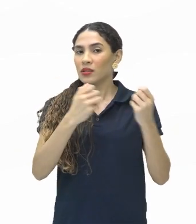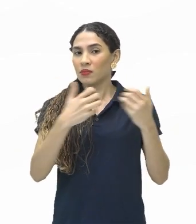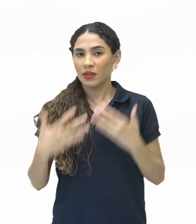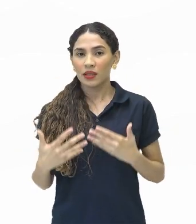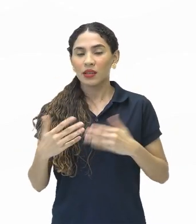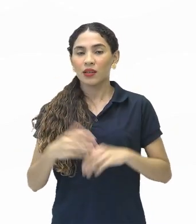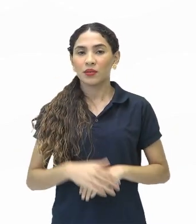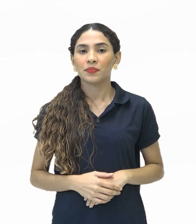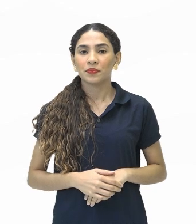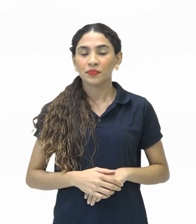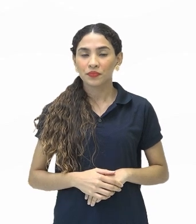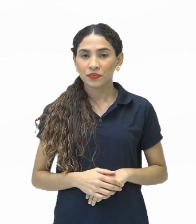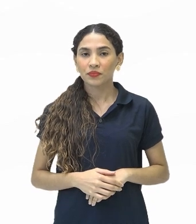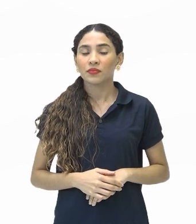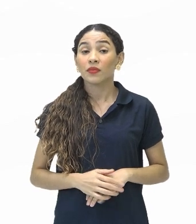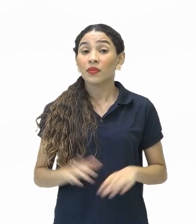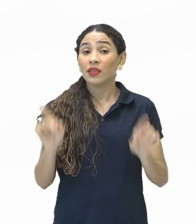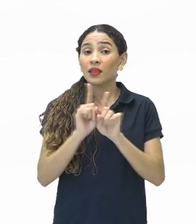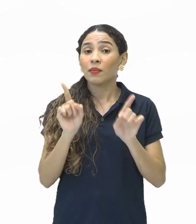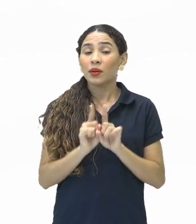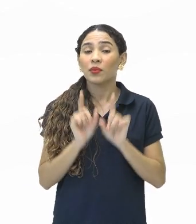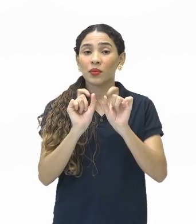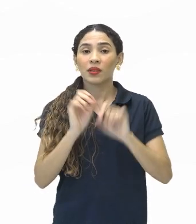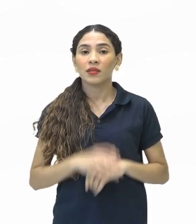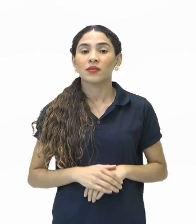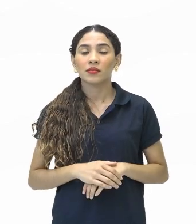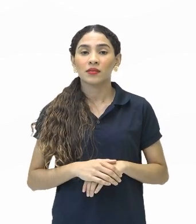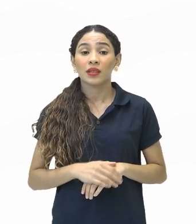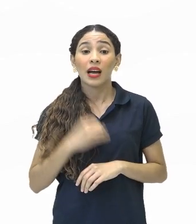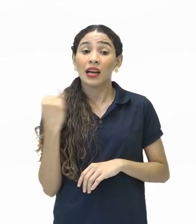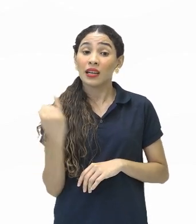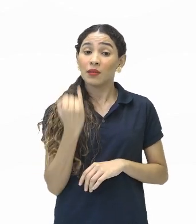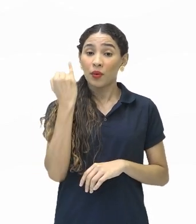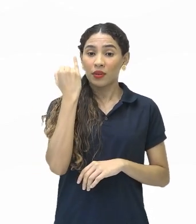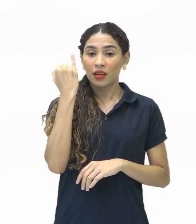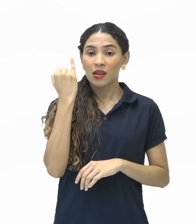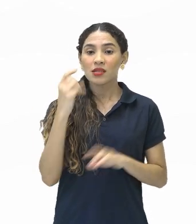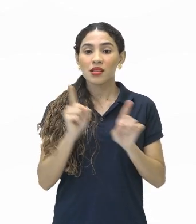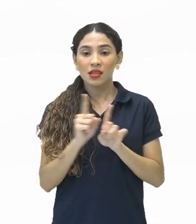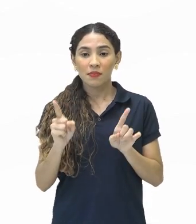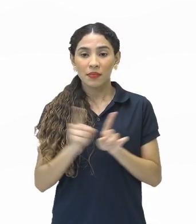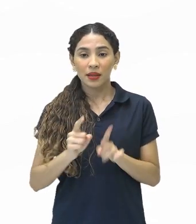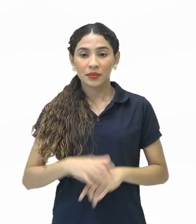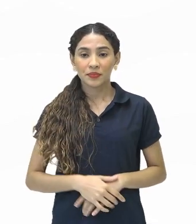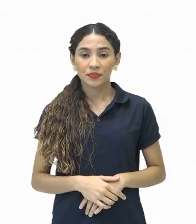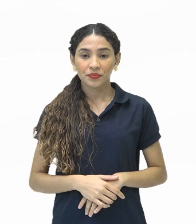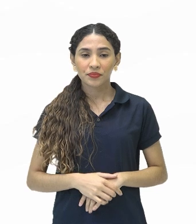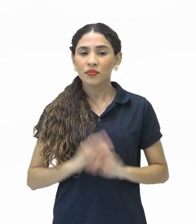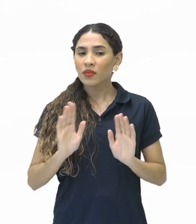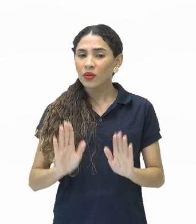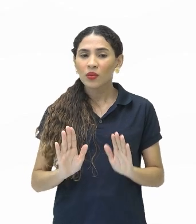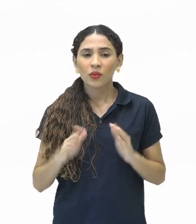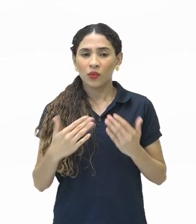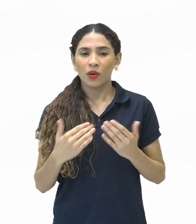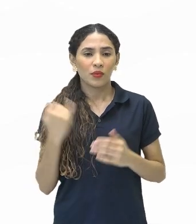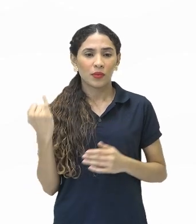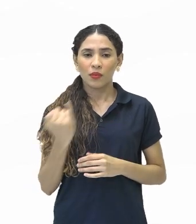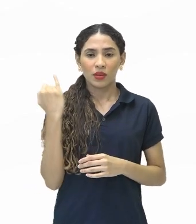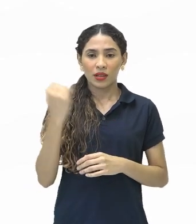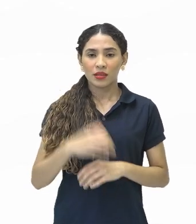dizem, né? E também a questão da sua própria importância, né, em si. Qual é essa